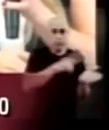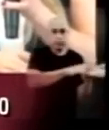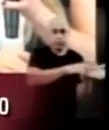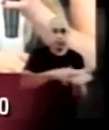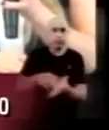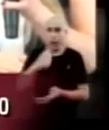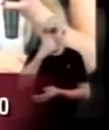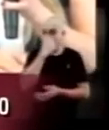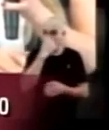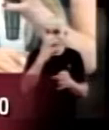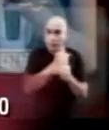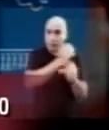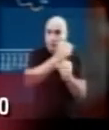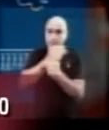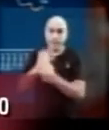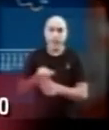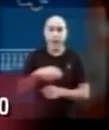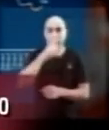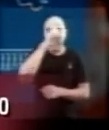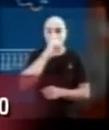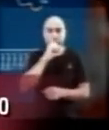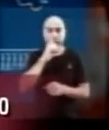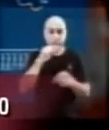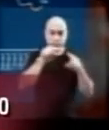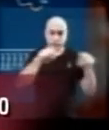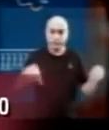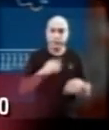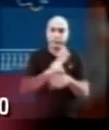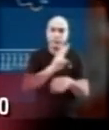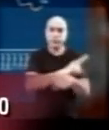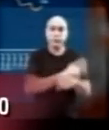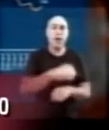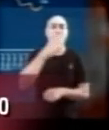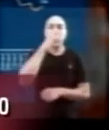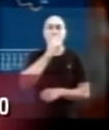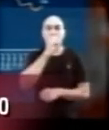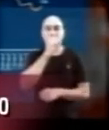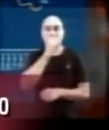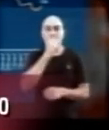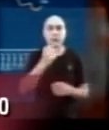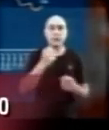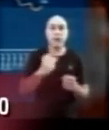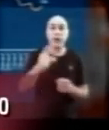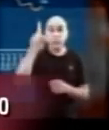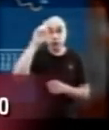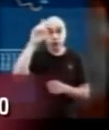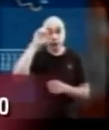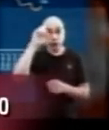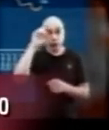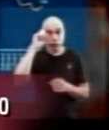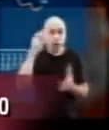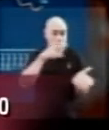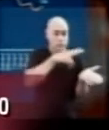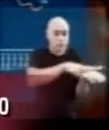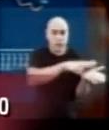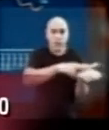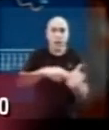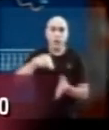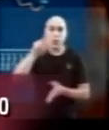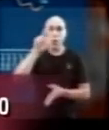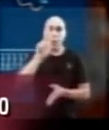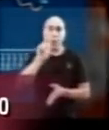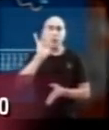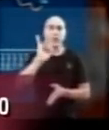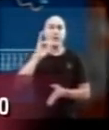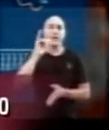amarelo são os casos que ficaram em enfermaria. E o laranja são os casos que estão naquele dia internados em UTI. Então, esse